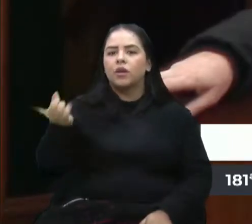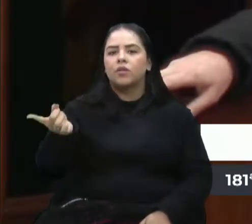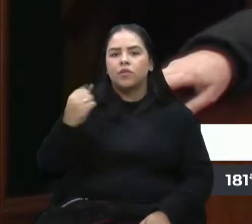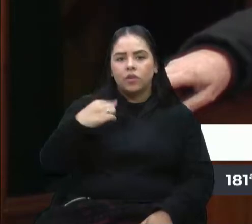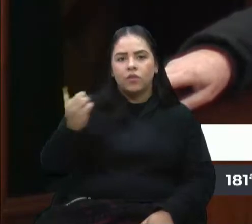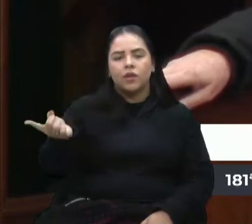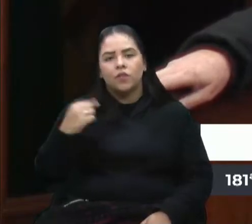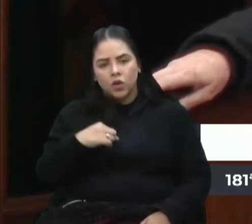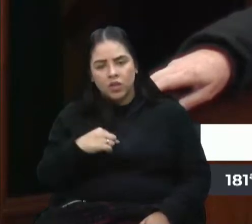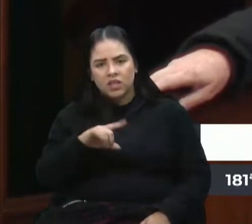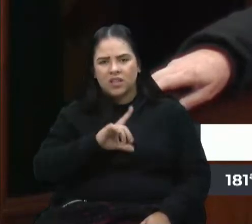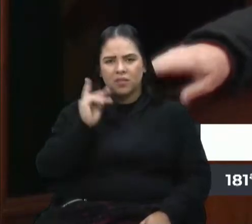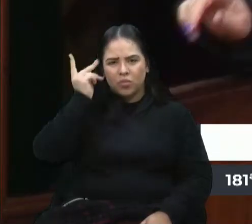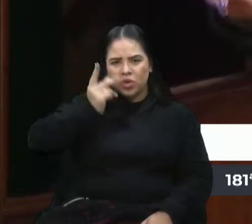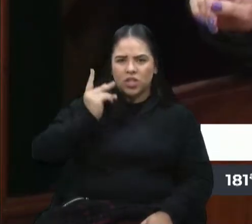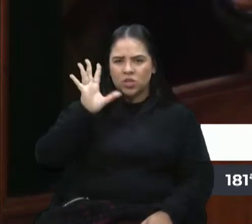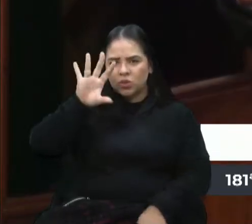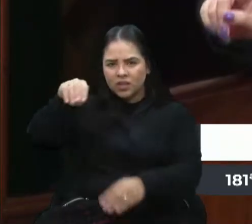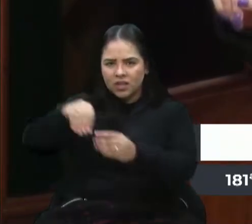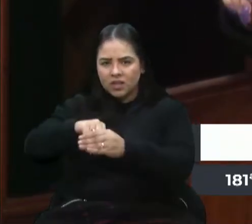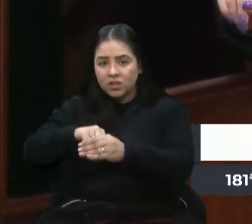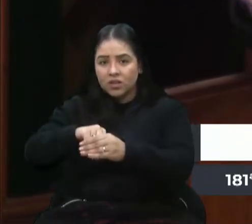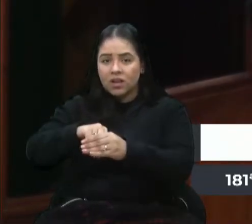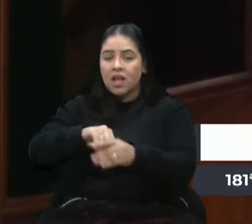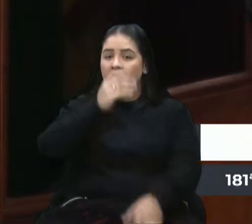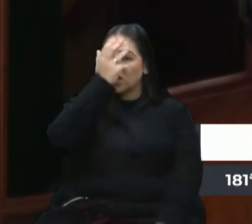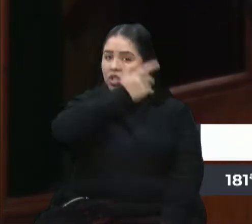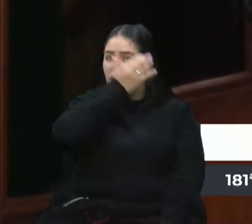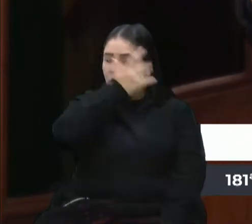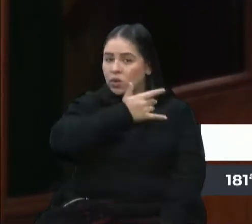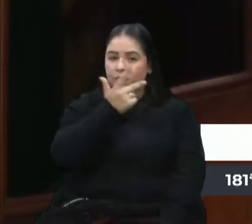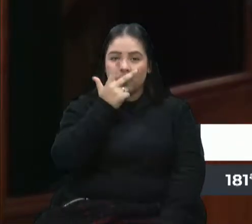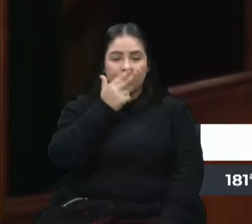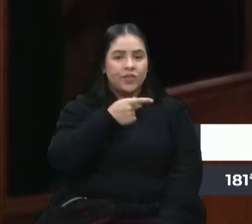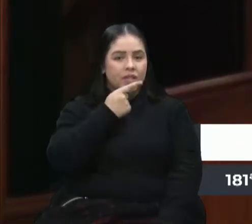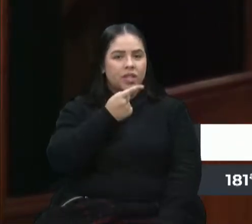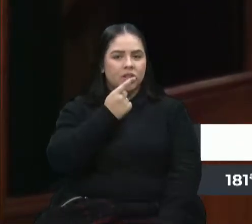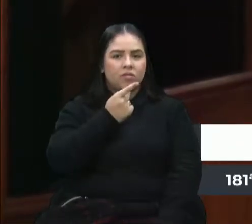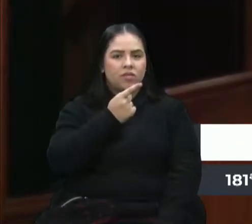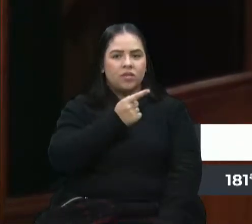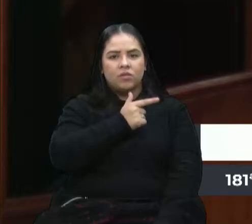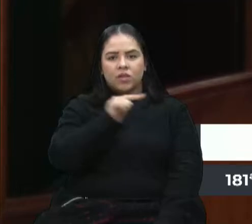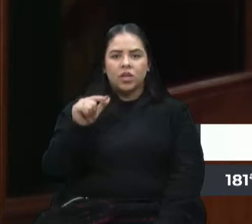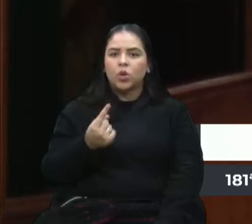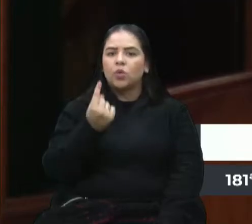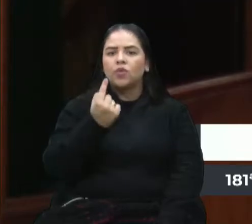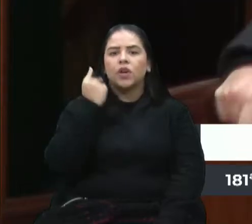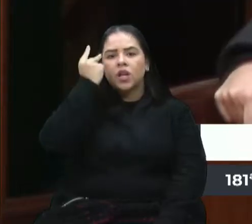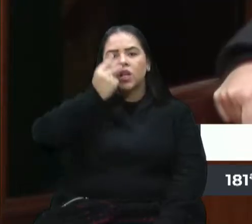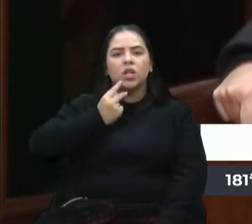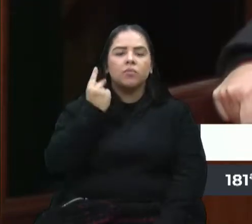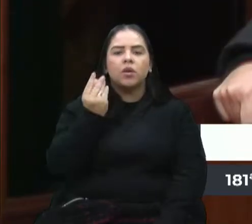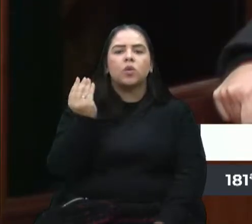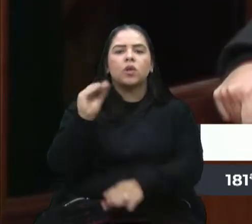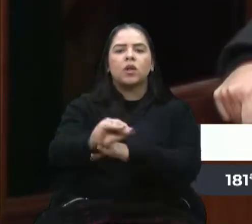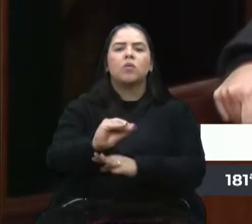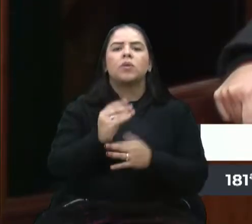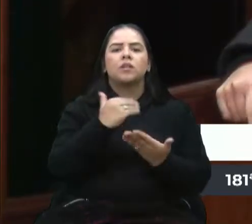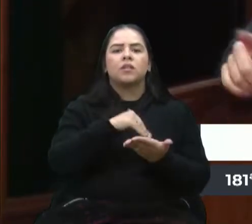dentro políticos. O prefeito Adiló, como dito em campanha, não tirou um vereador eleito para colocar como